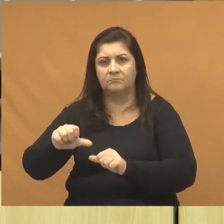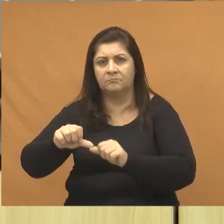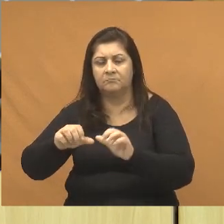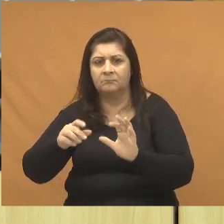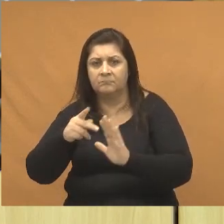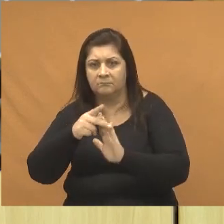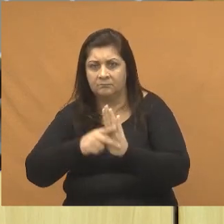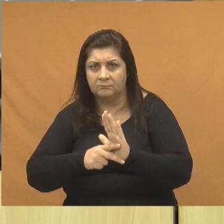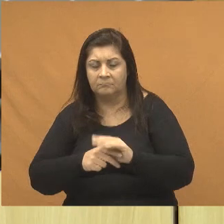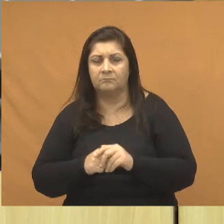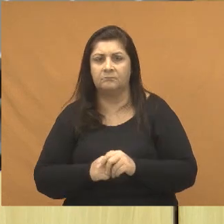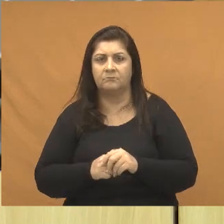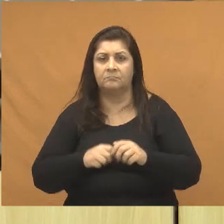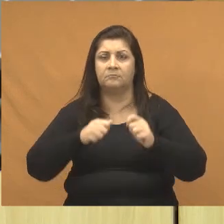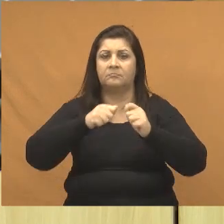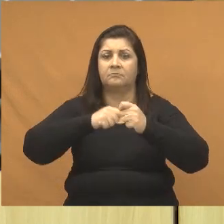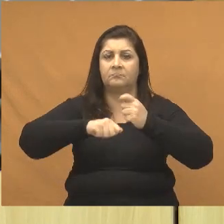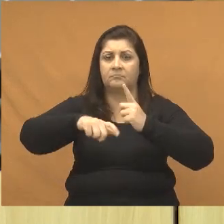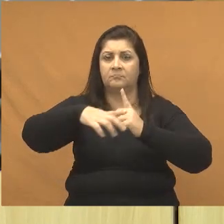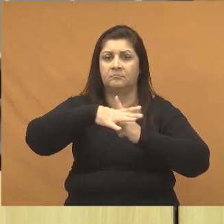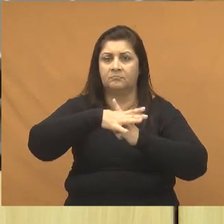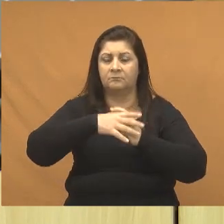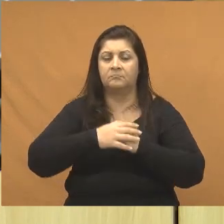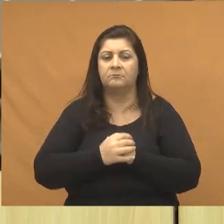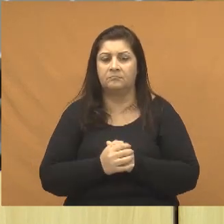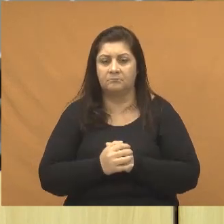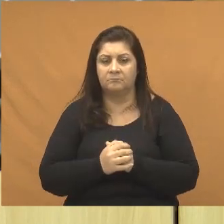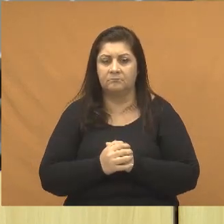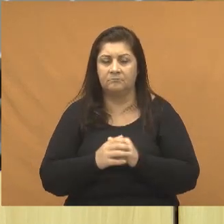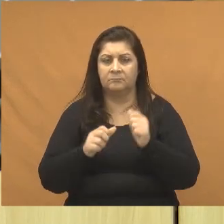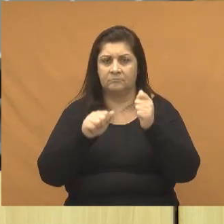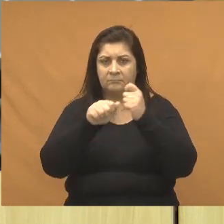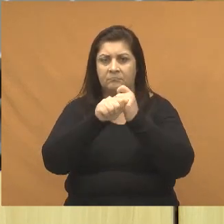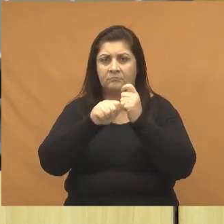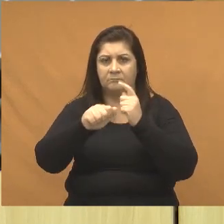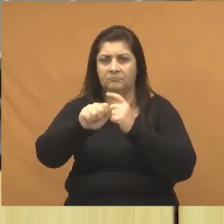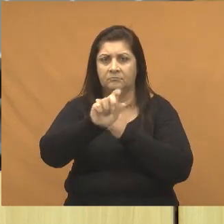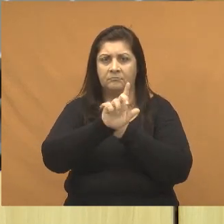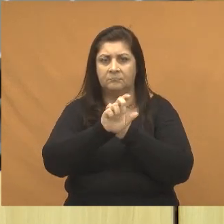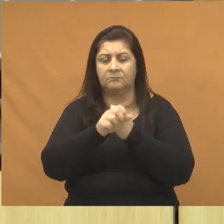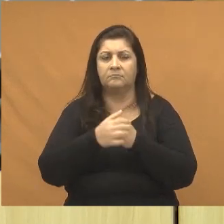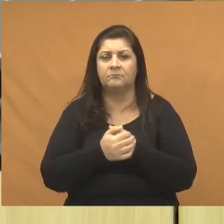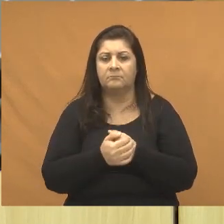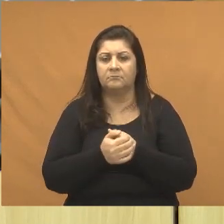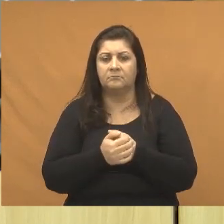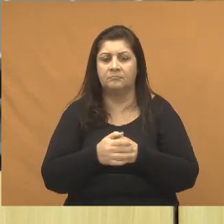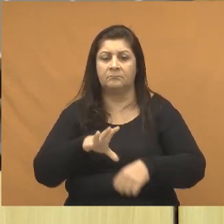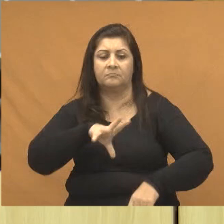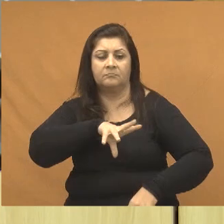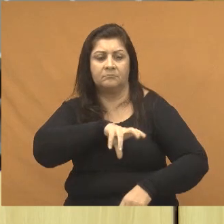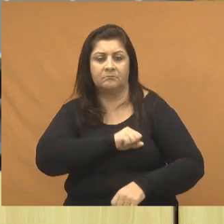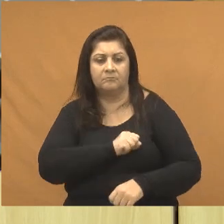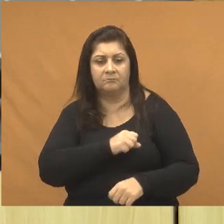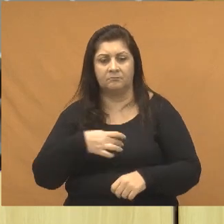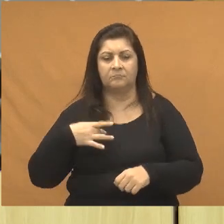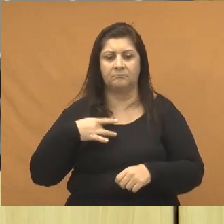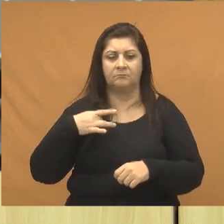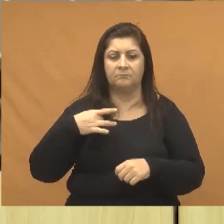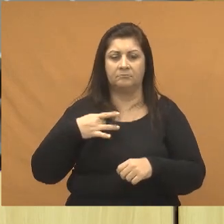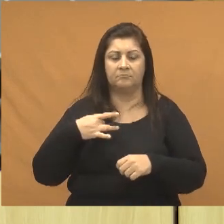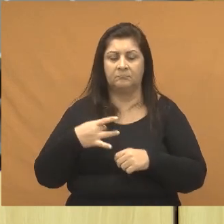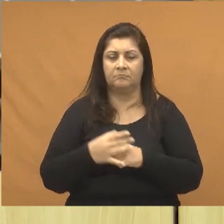entidades assistenciais jacarienses, Ação Humanitária, Amor e Caridade, Lar Fraterno